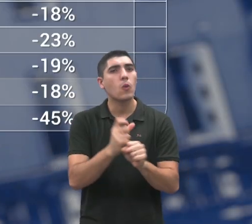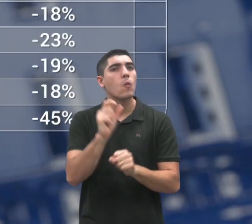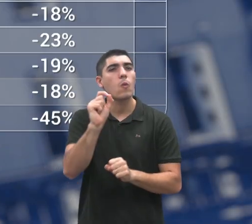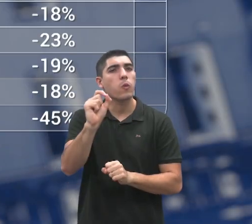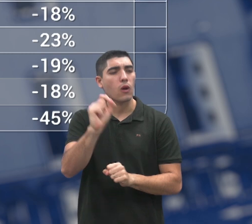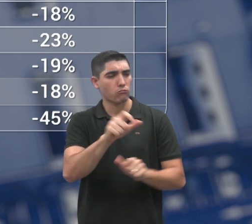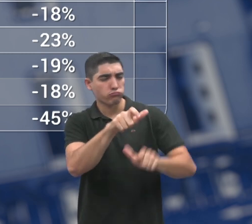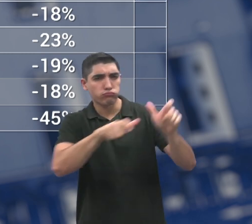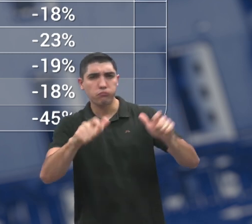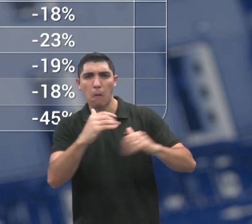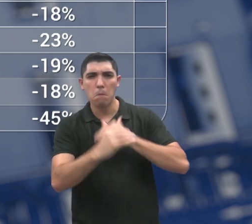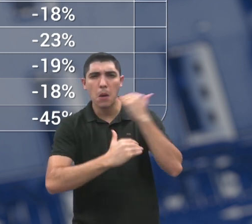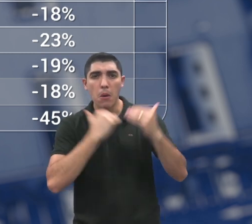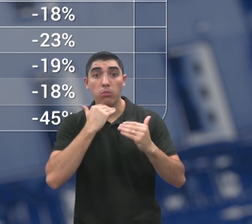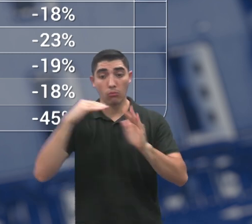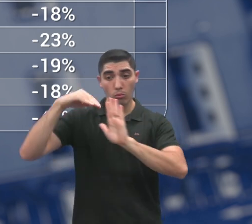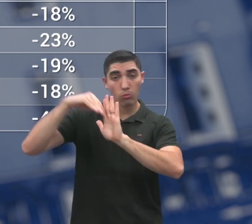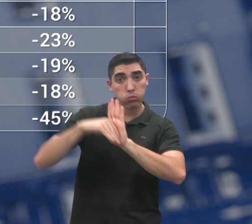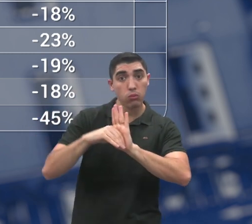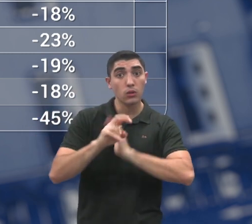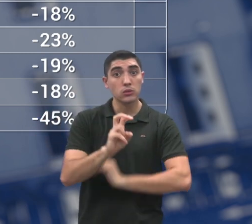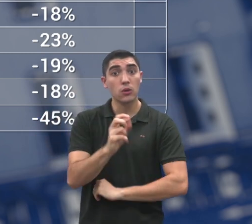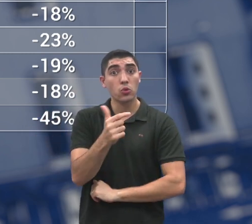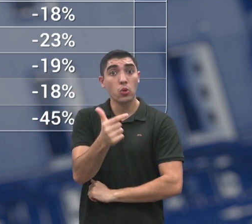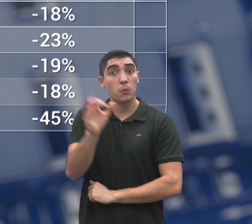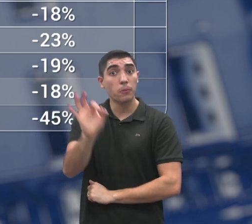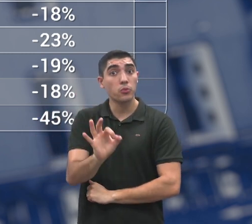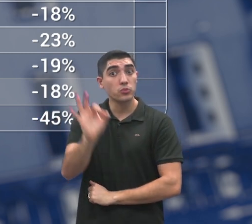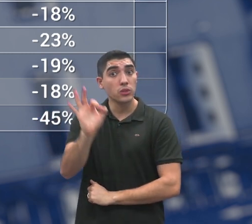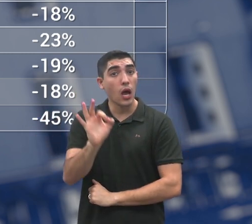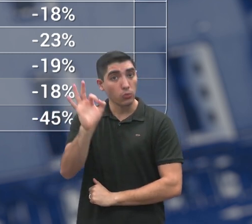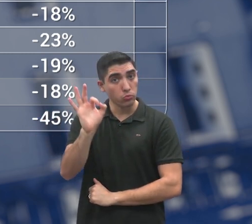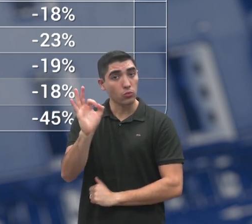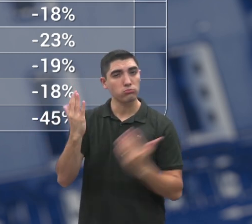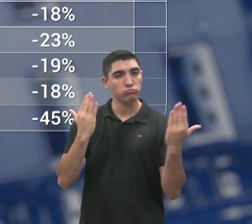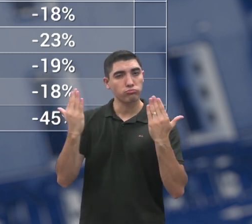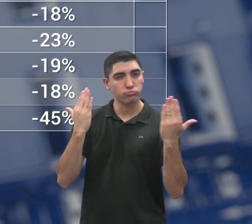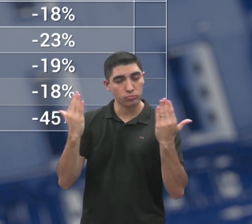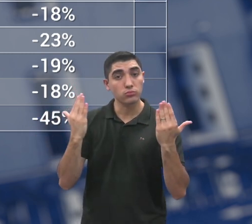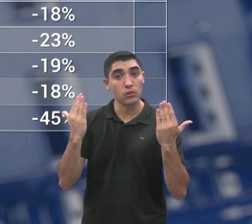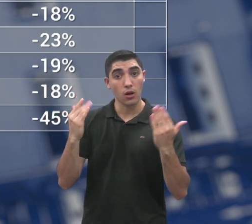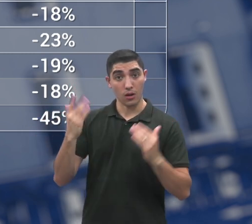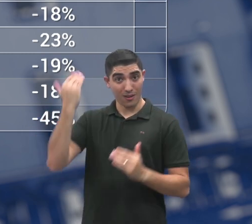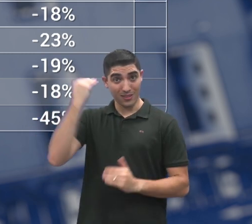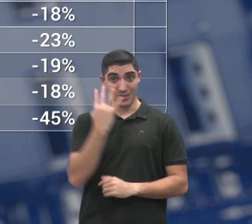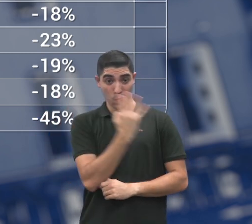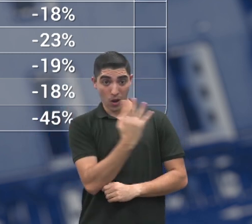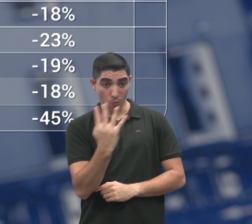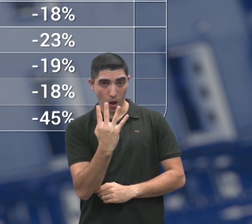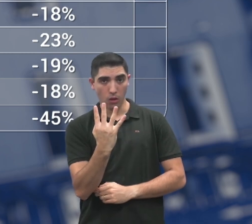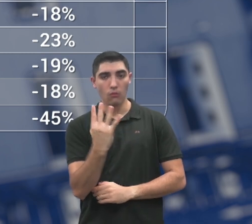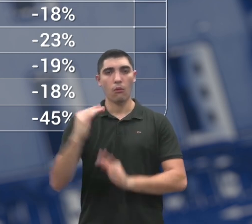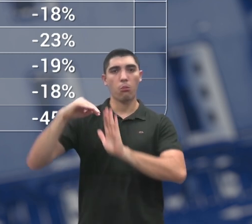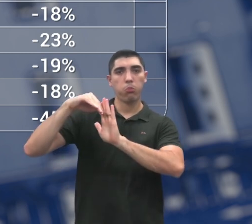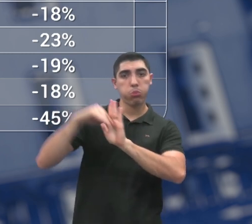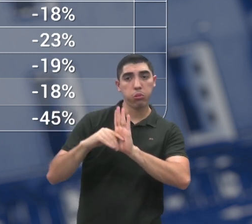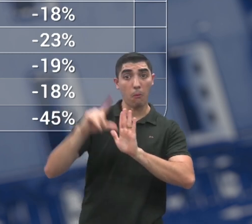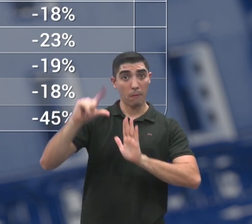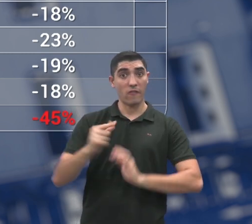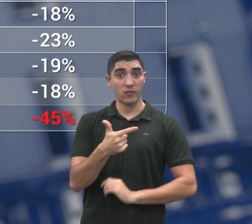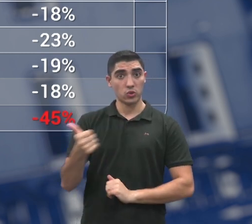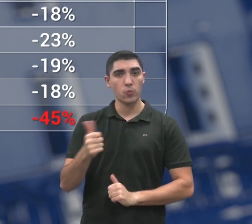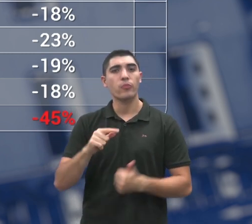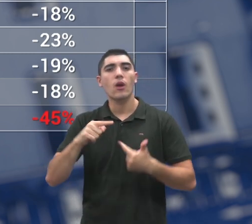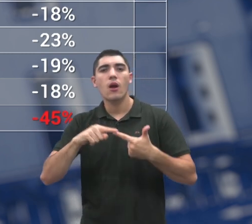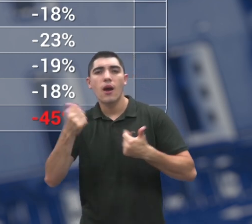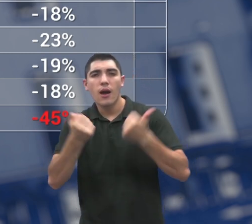de homicídios dolosos diminuiu 52% no último ano. Caiu de 44 para 21. O